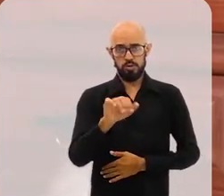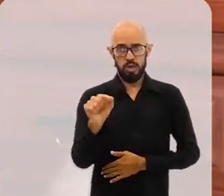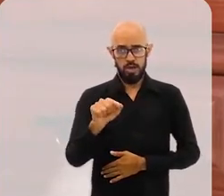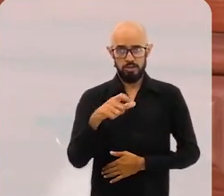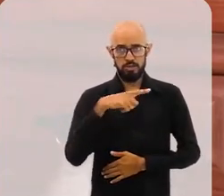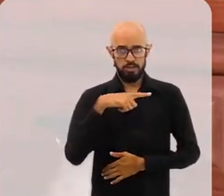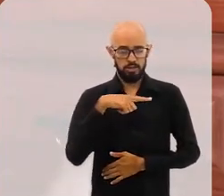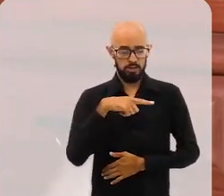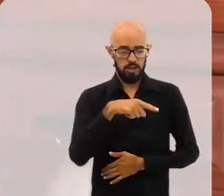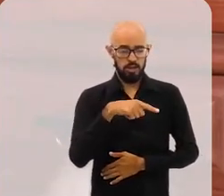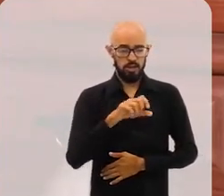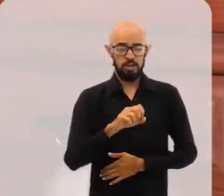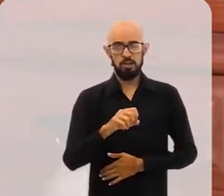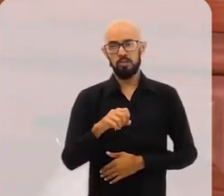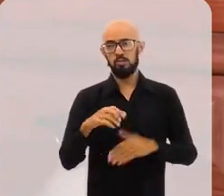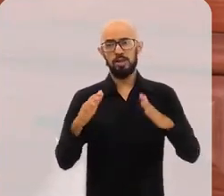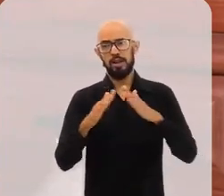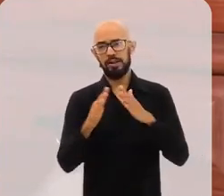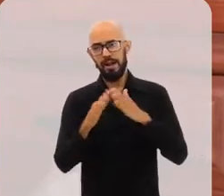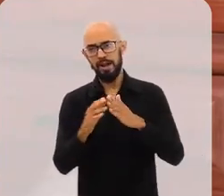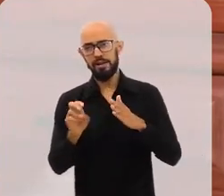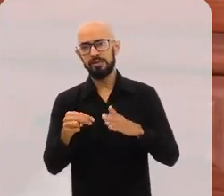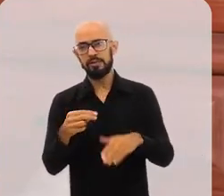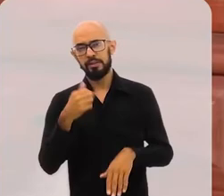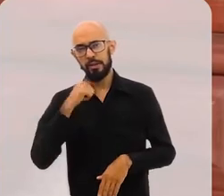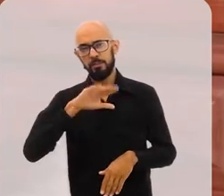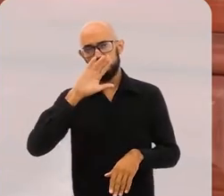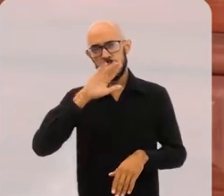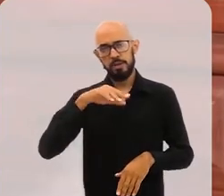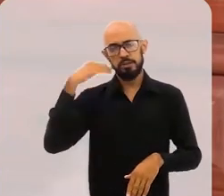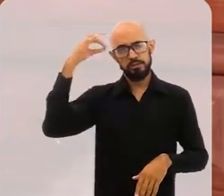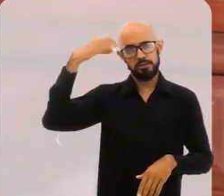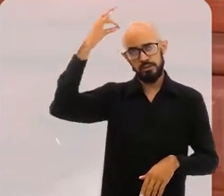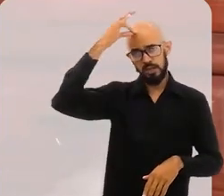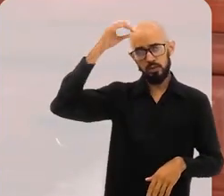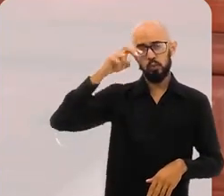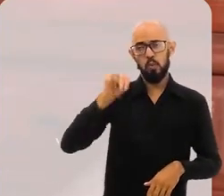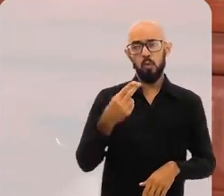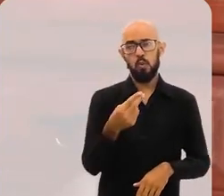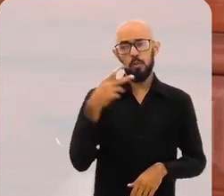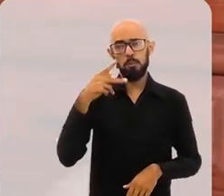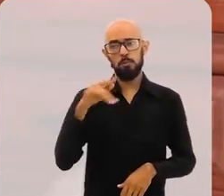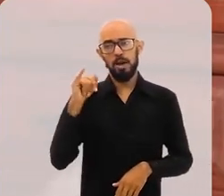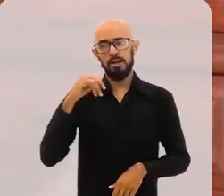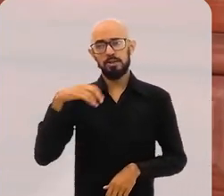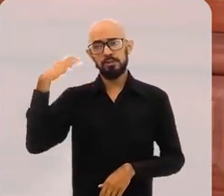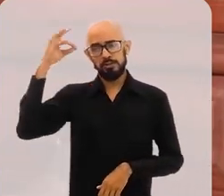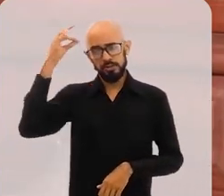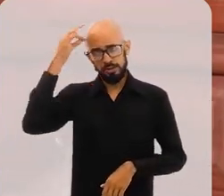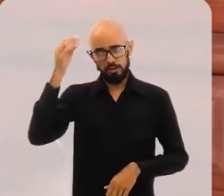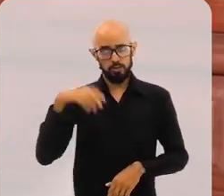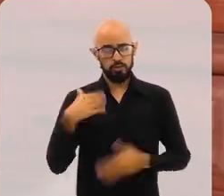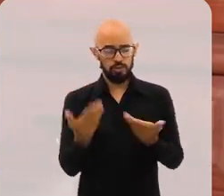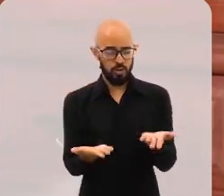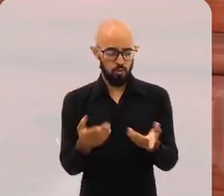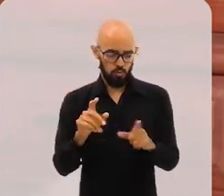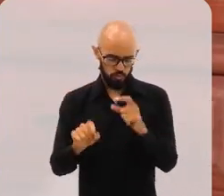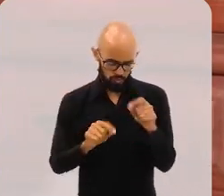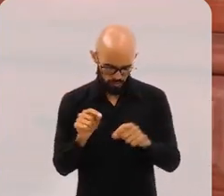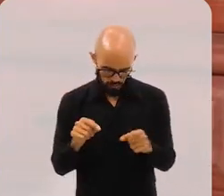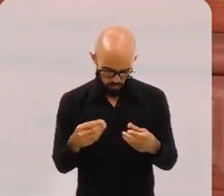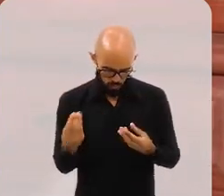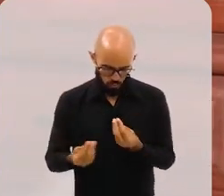você tem um orixá que a outra está da casa o chá da mãe-de-santo deixado do pai-de-santo então